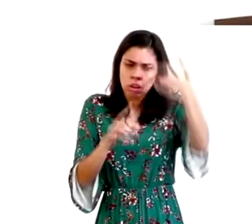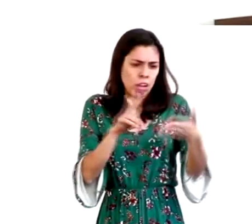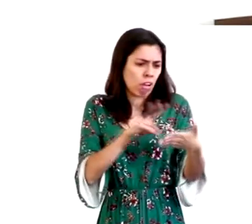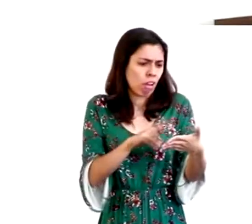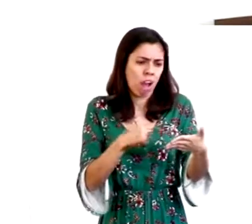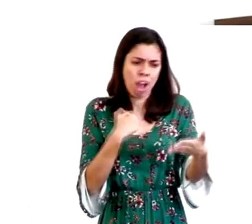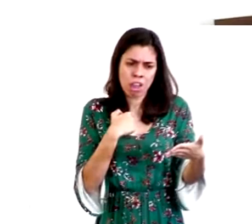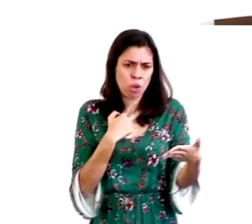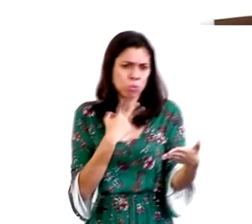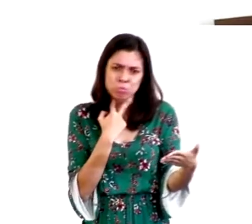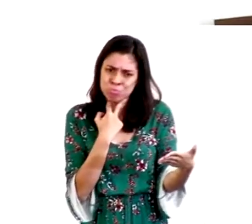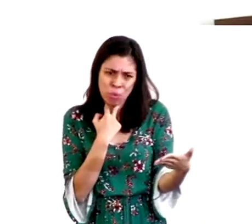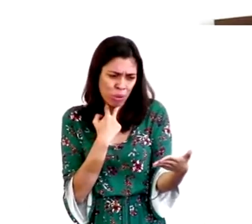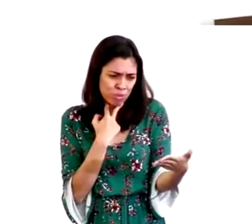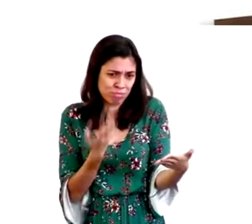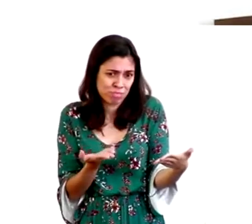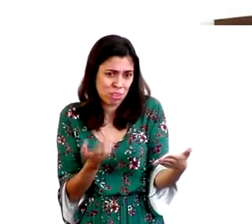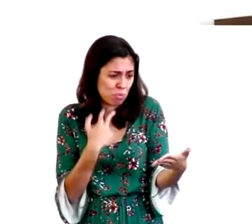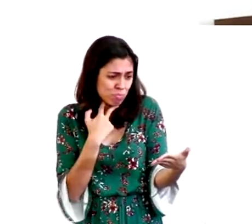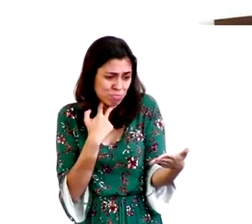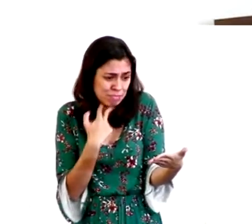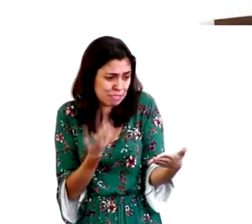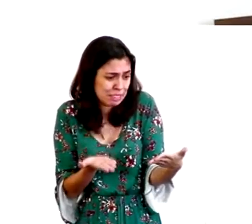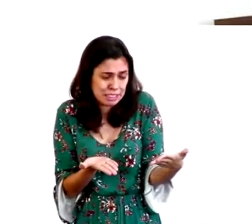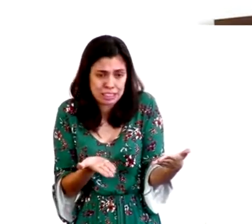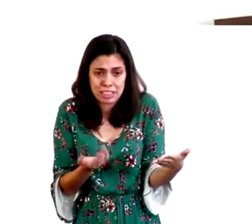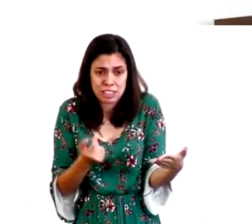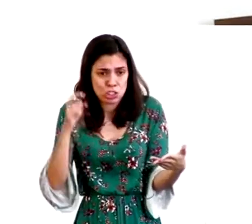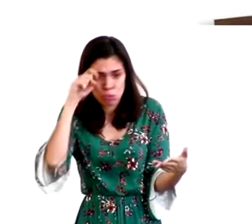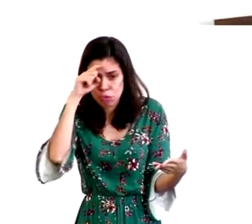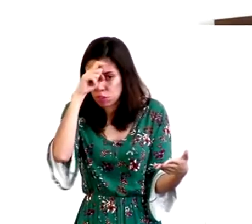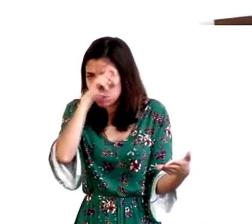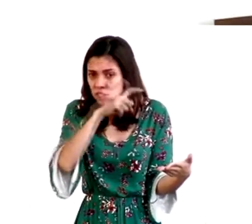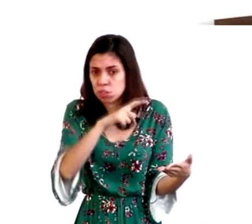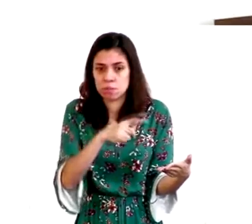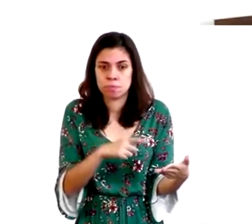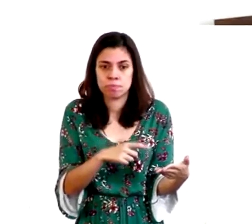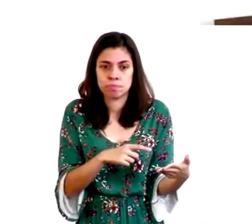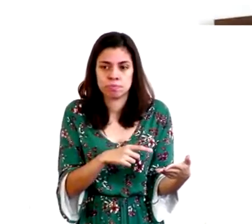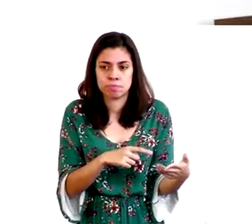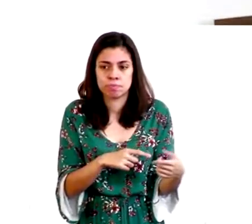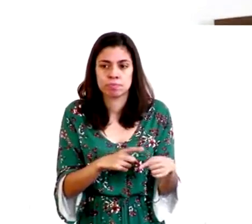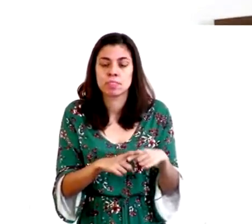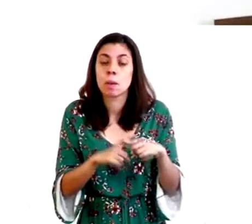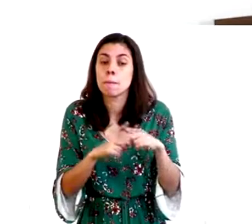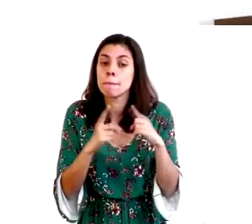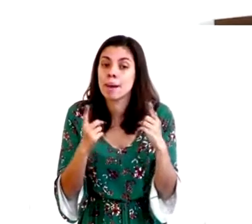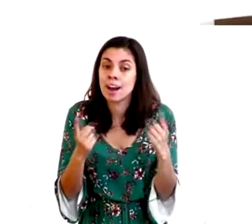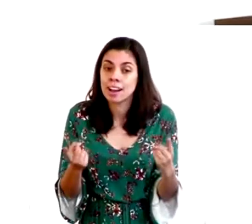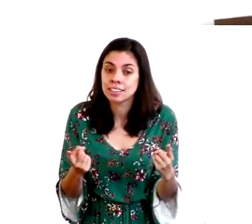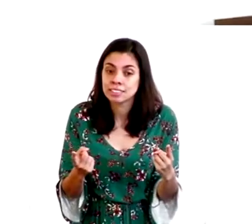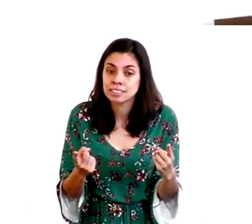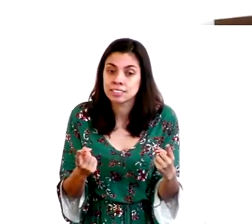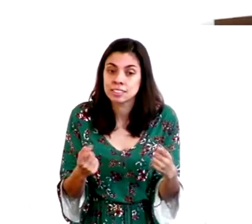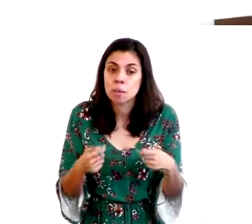duas coisas estão extremamente atreladas. Para não cairmos num farisaísmo,